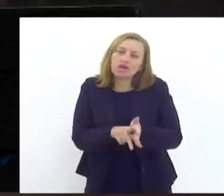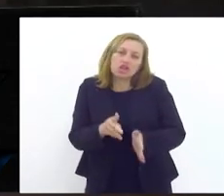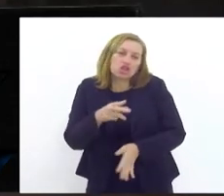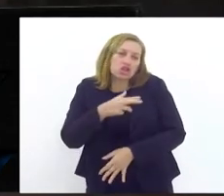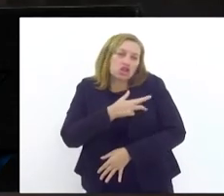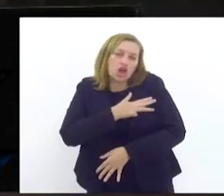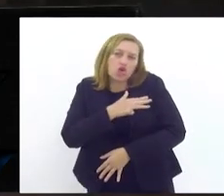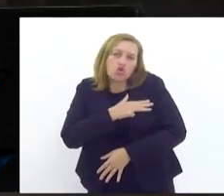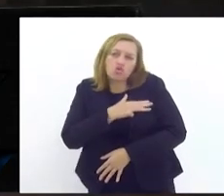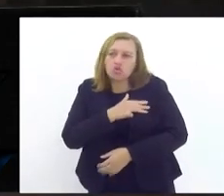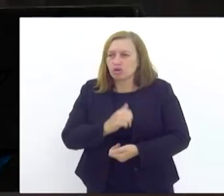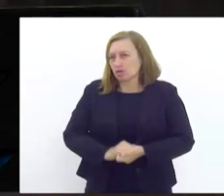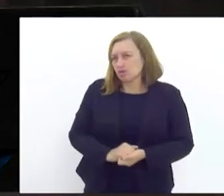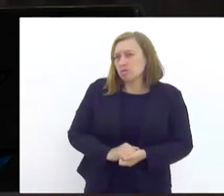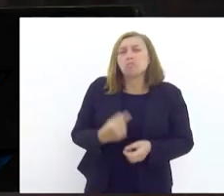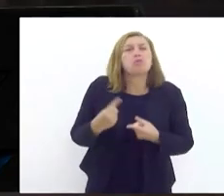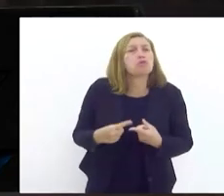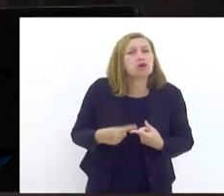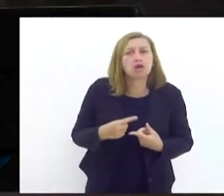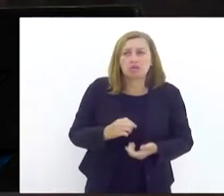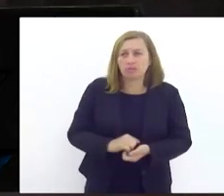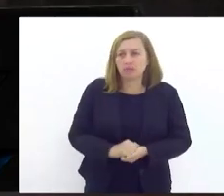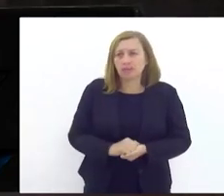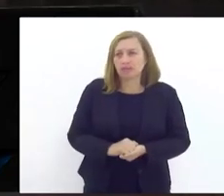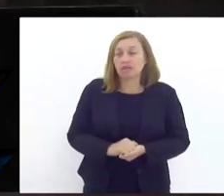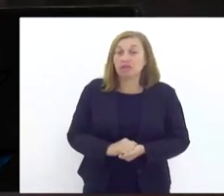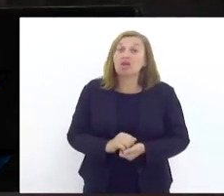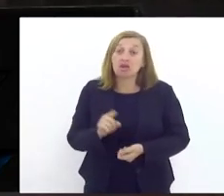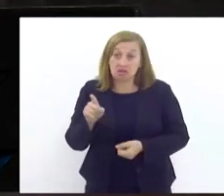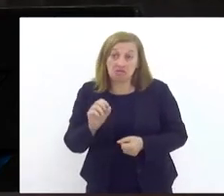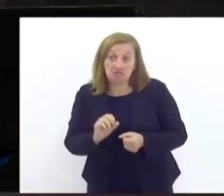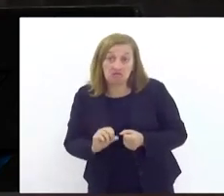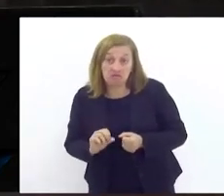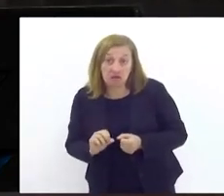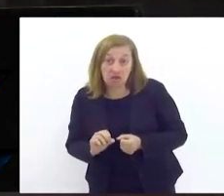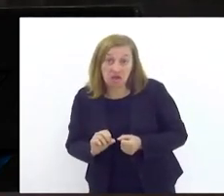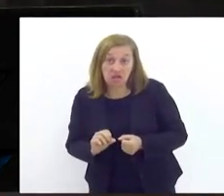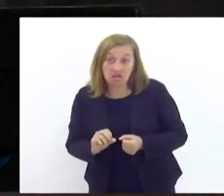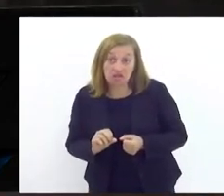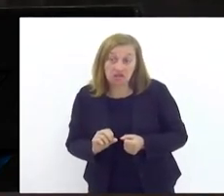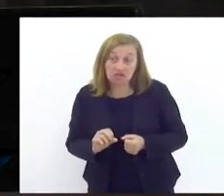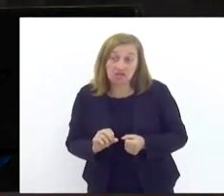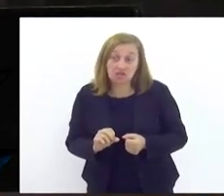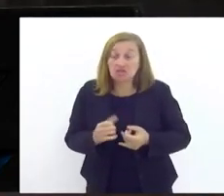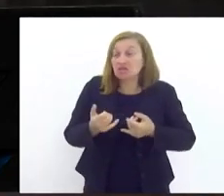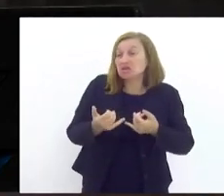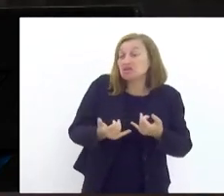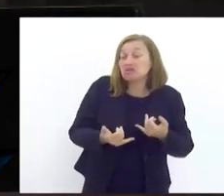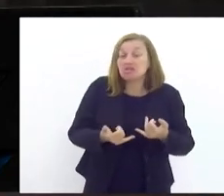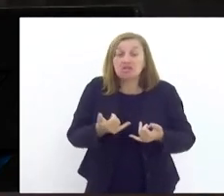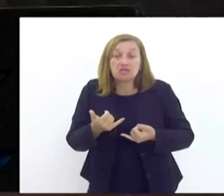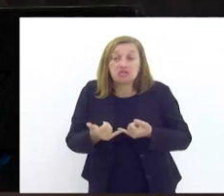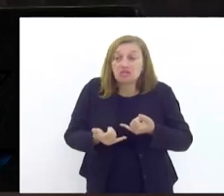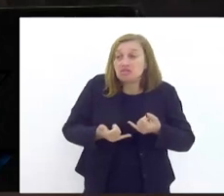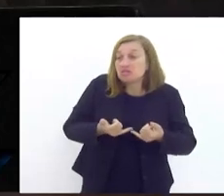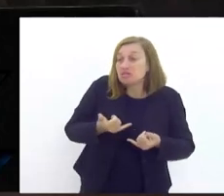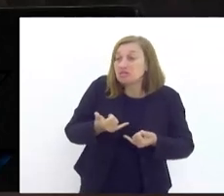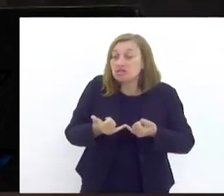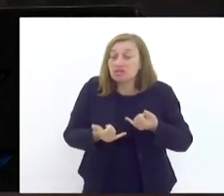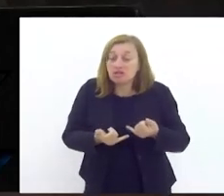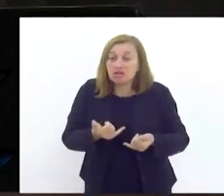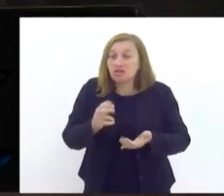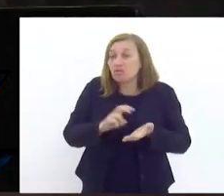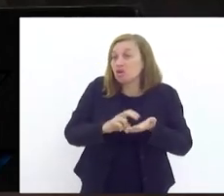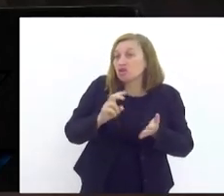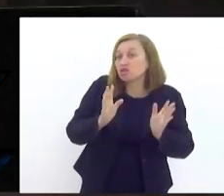Lula porque ele faz um circo uma pantomima na manhã